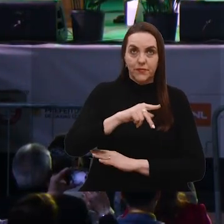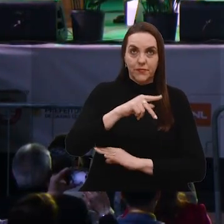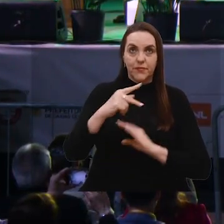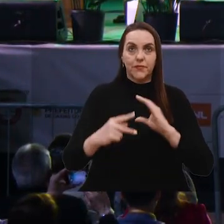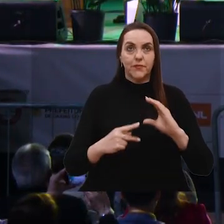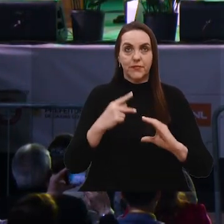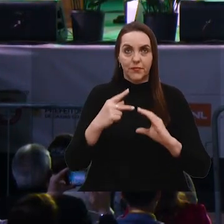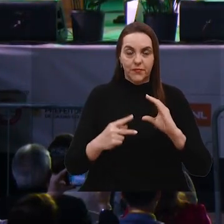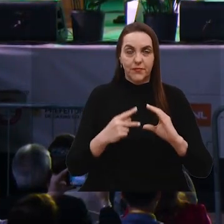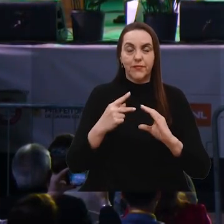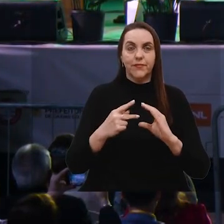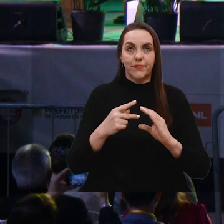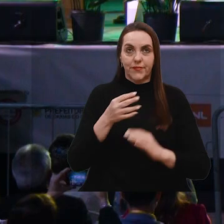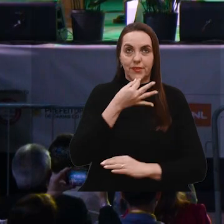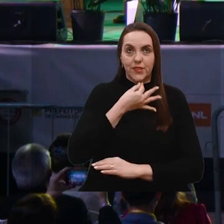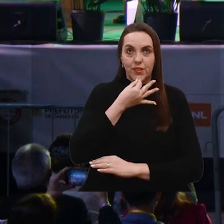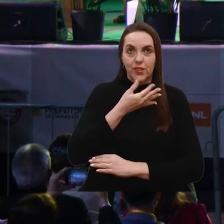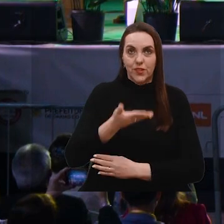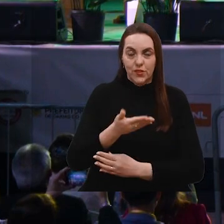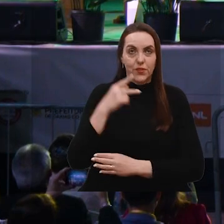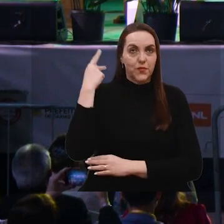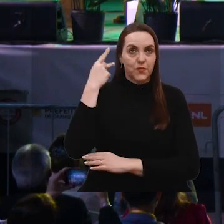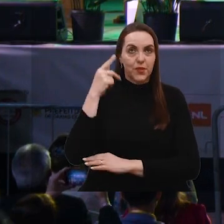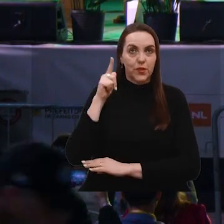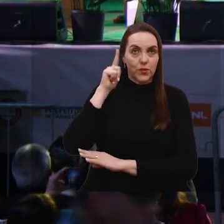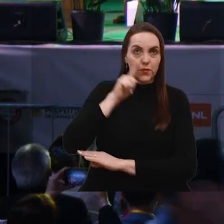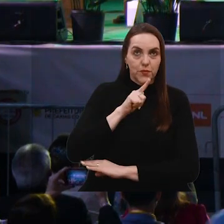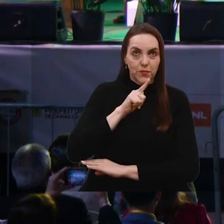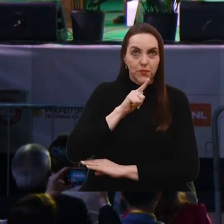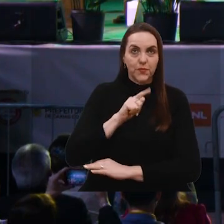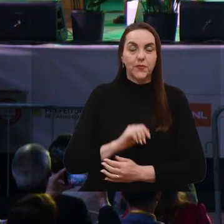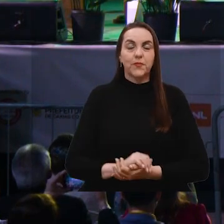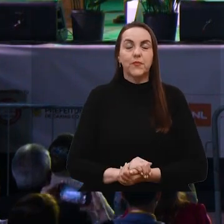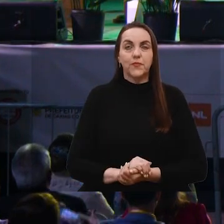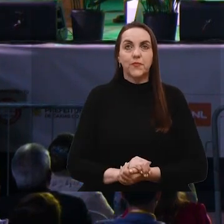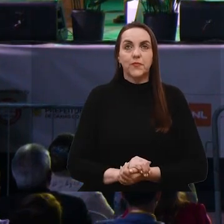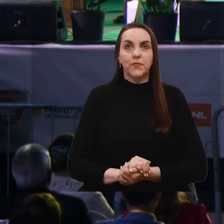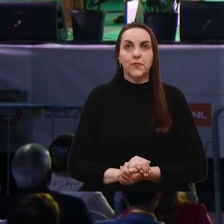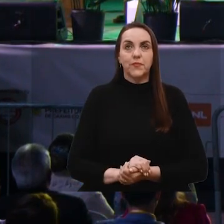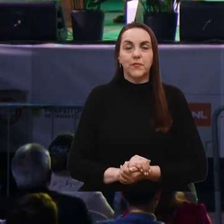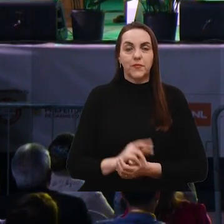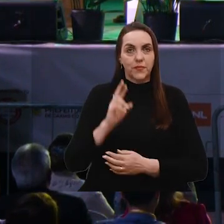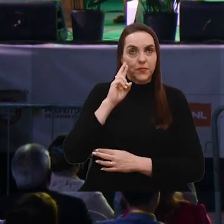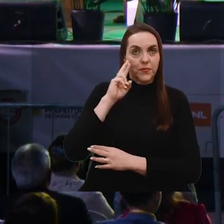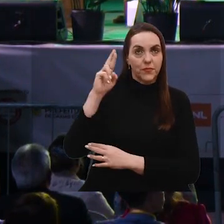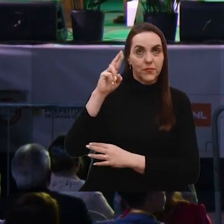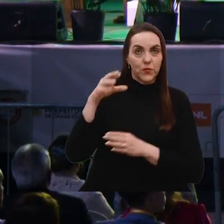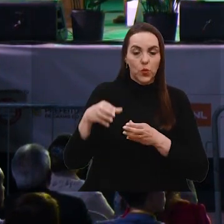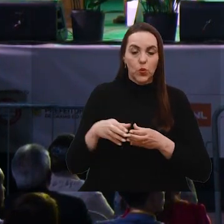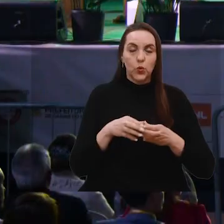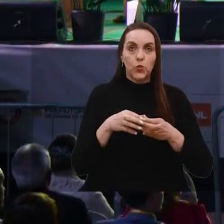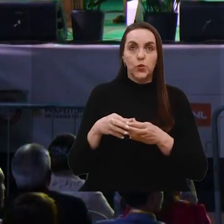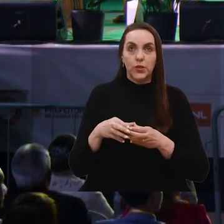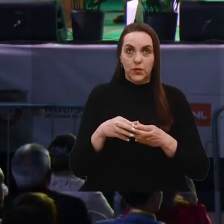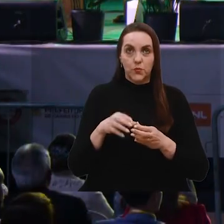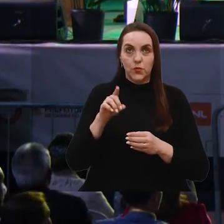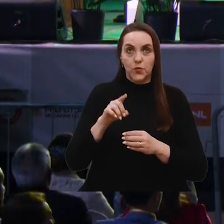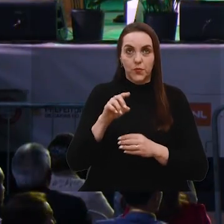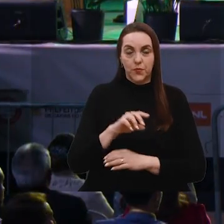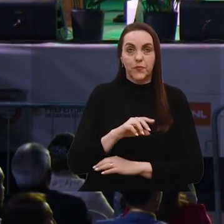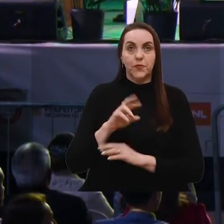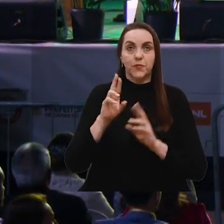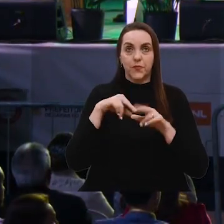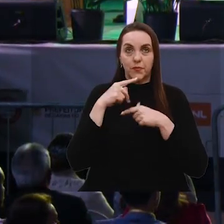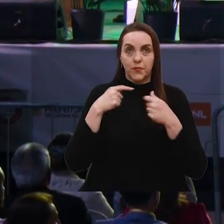mesa este presidente da Câmara Municipal de Vereadores de Caxias do Sul, vereador Lucas Carinhato, diretor